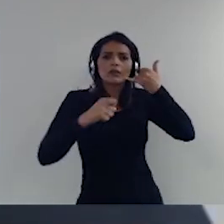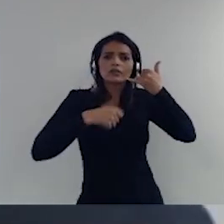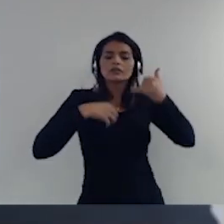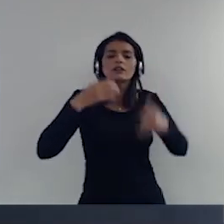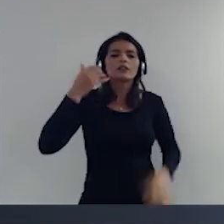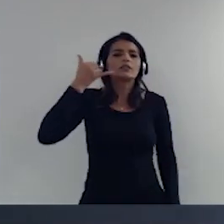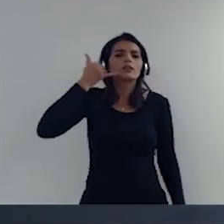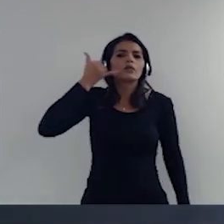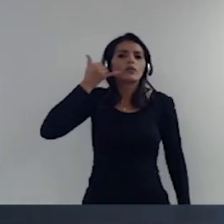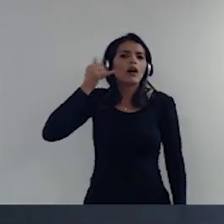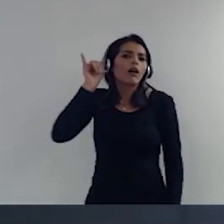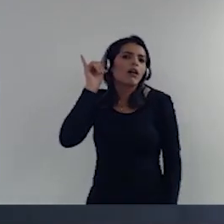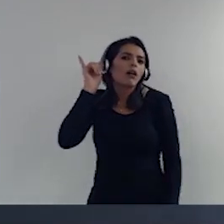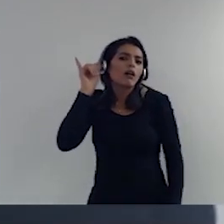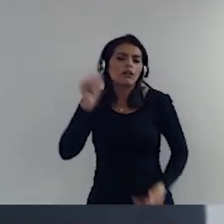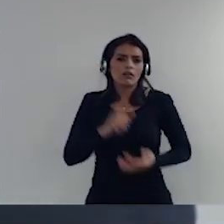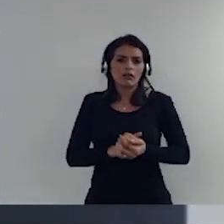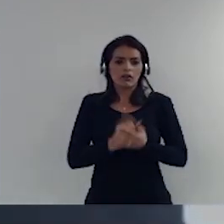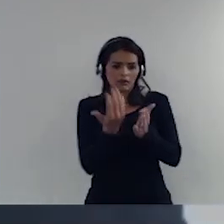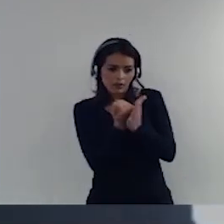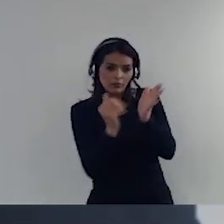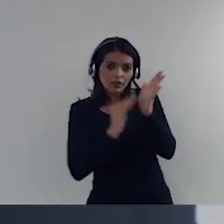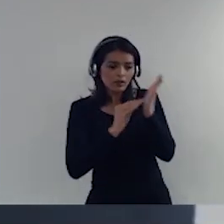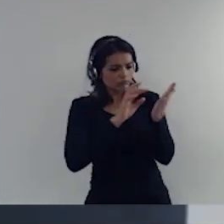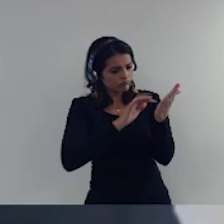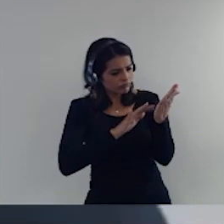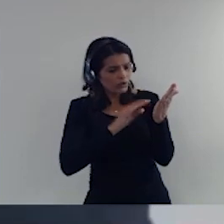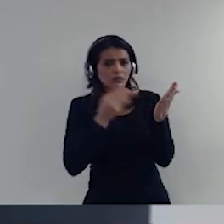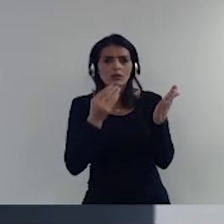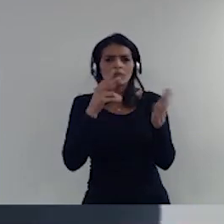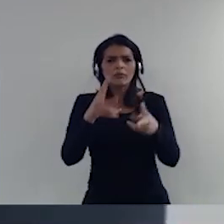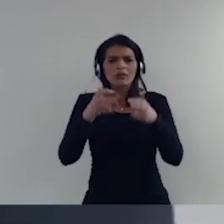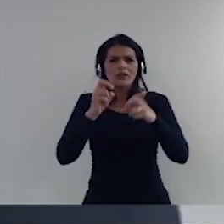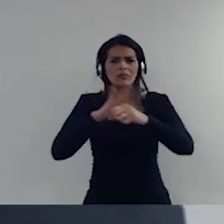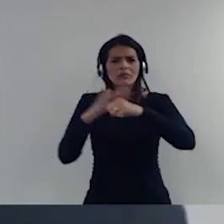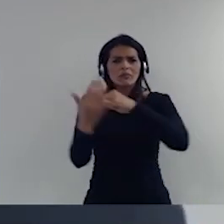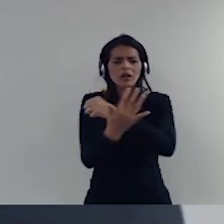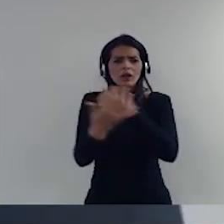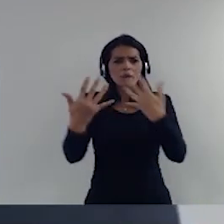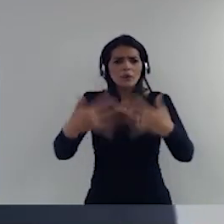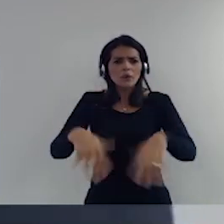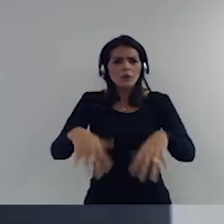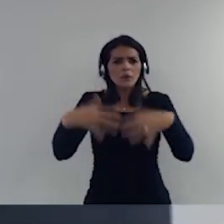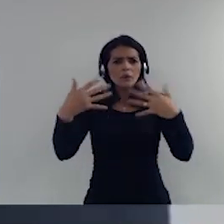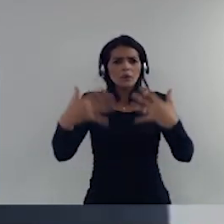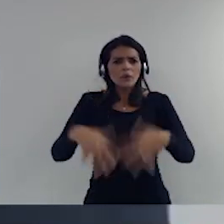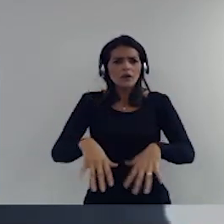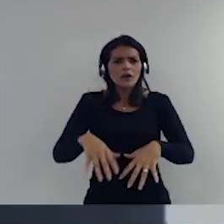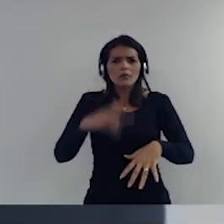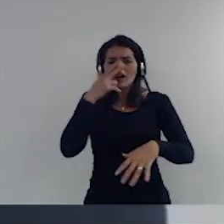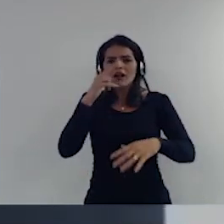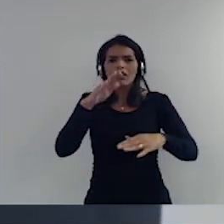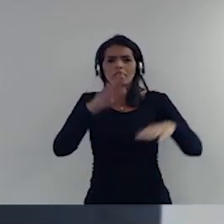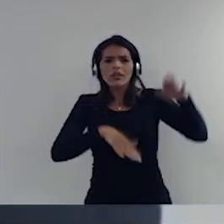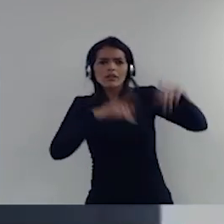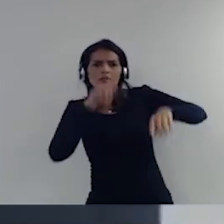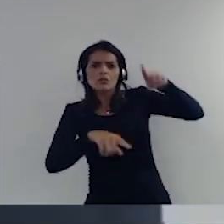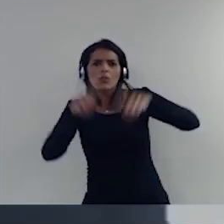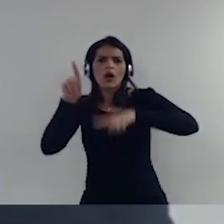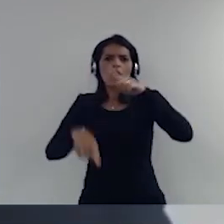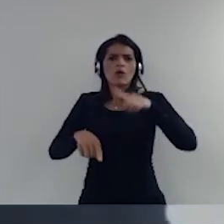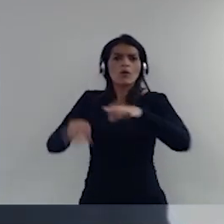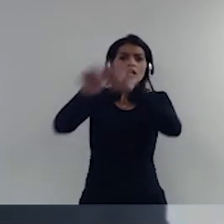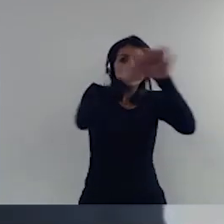smartphone para acessar o aplicativo. Então, a gente percebe como a pandemia ela atua de forma desigual,